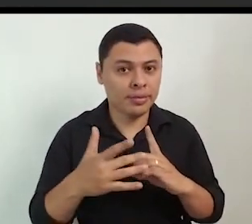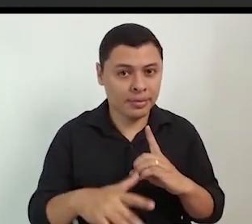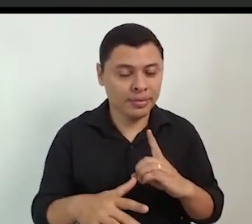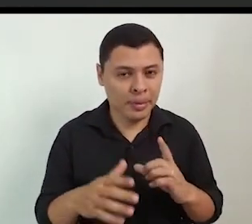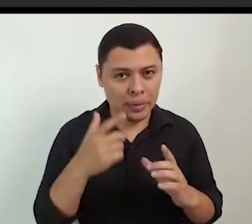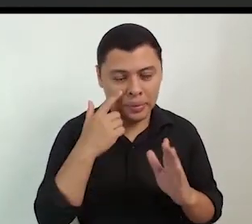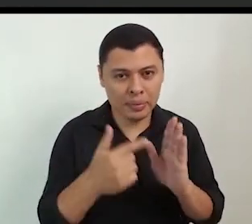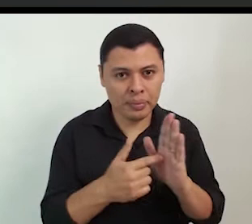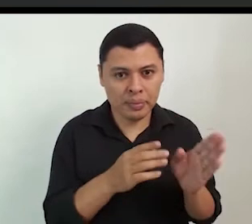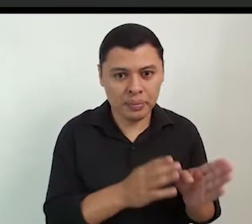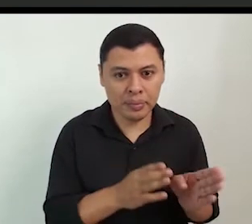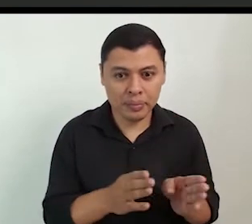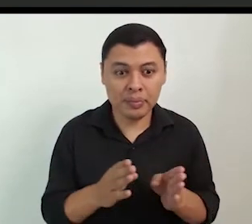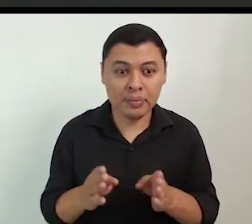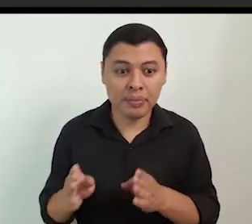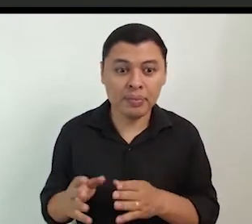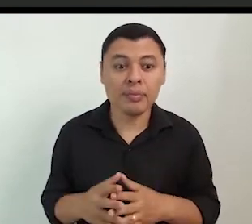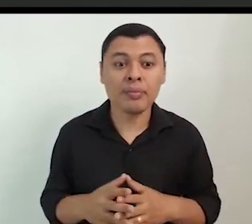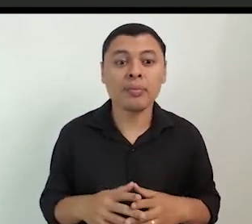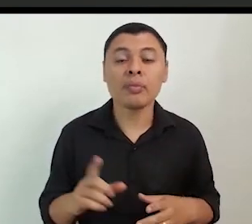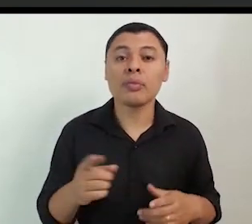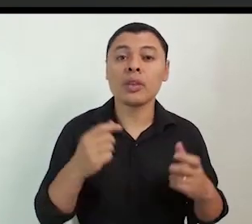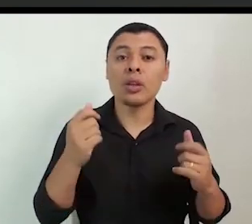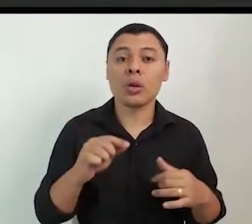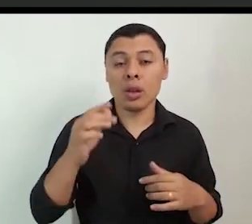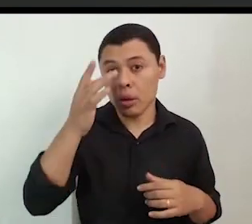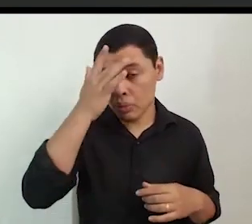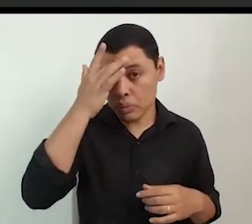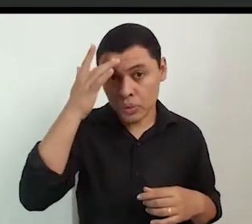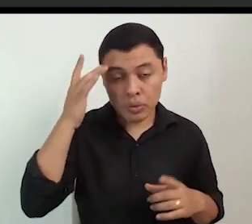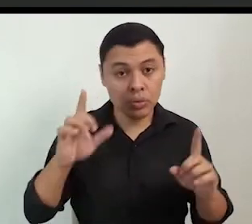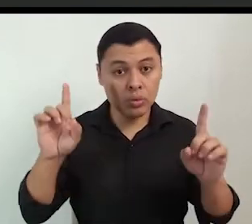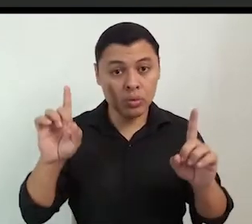a gente vai falar um pouquinho aqui de pessoas com deficiência,